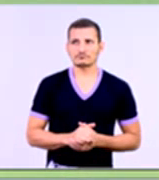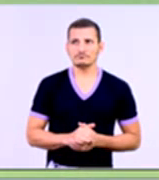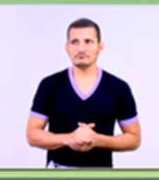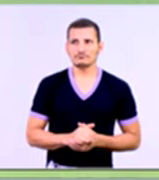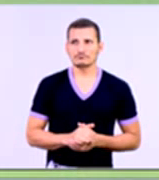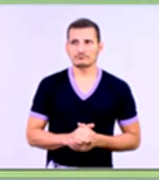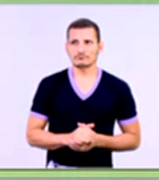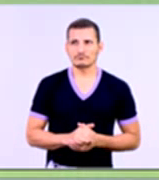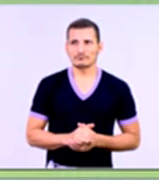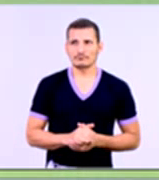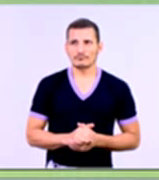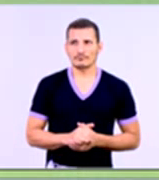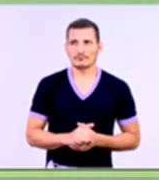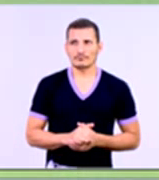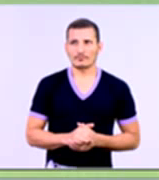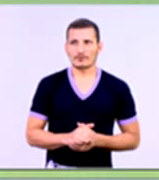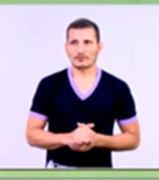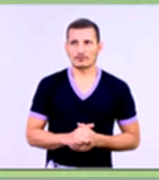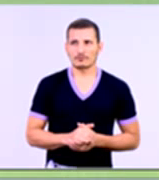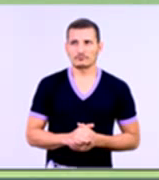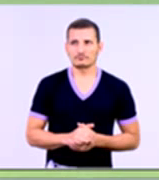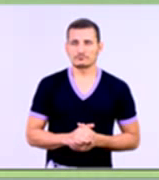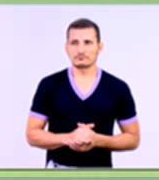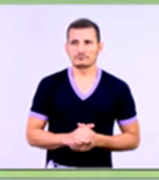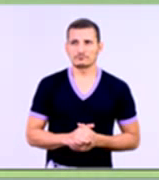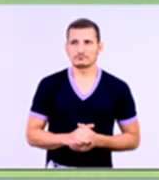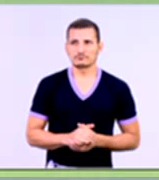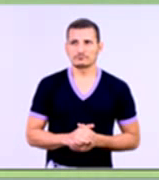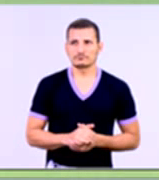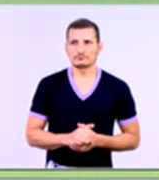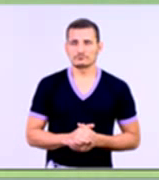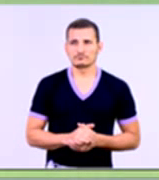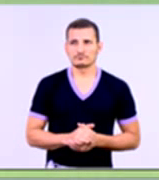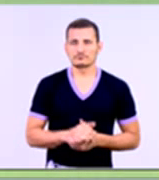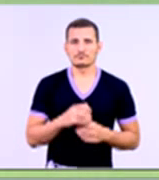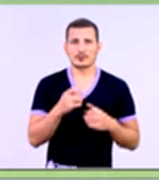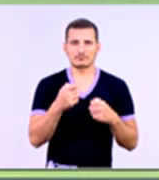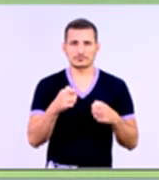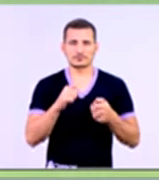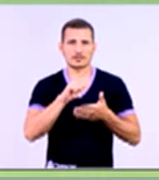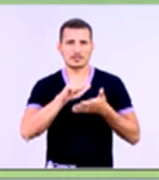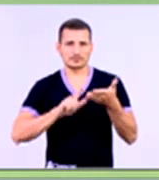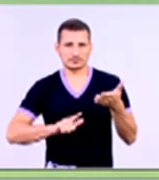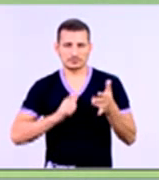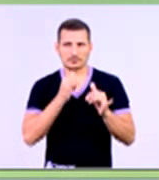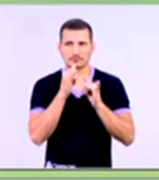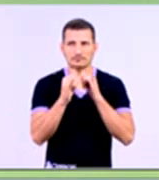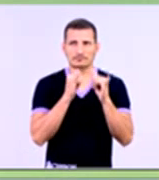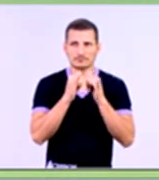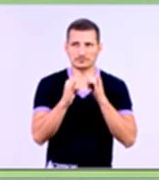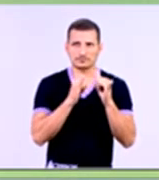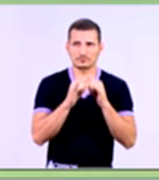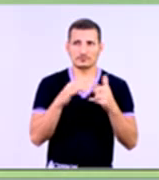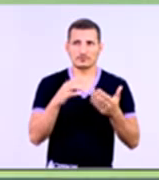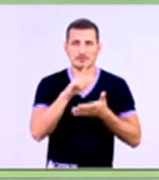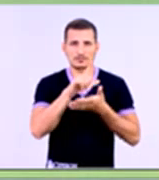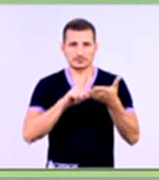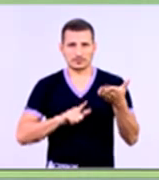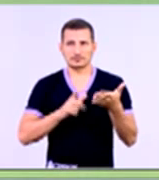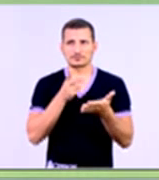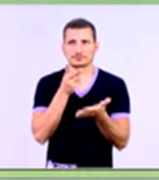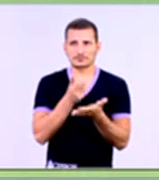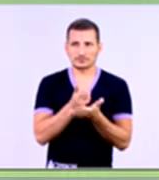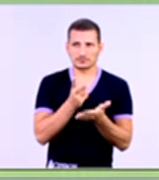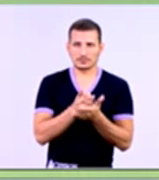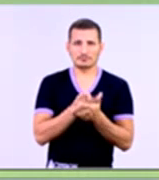repetida? Porque eu preciso criar uma listagem de uma informação. Então, uma listagem, ela sempre repete